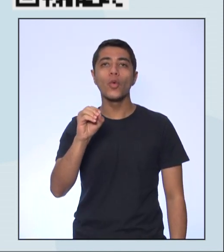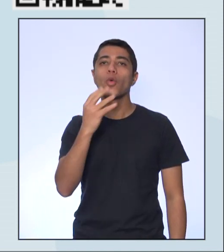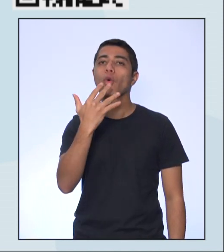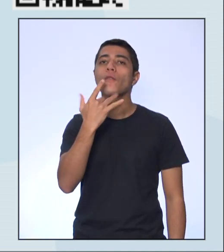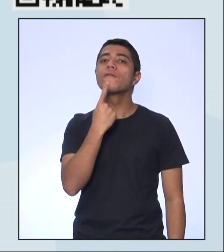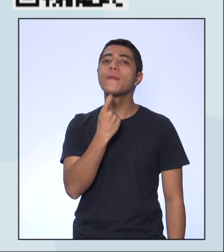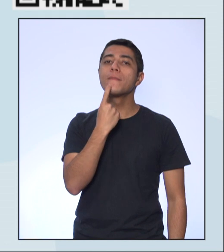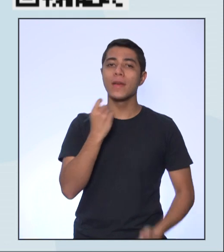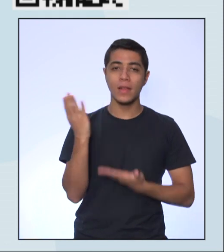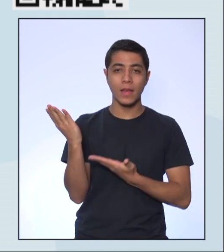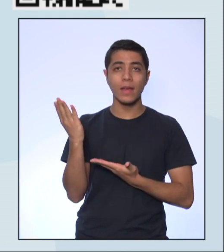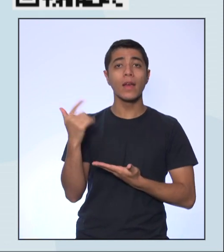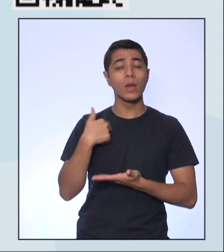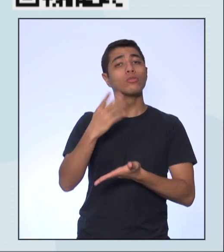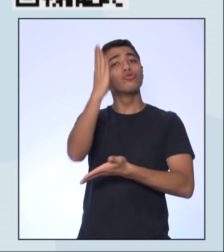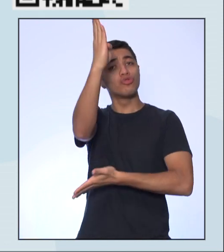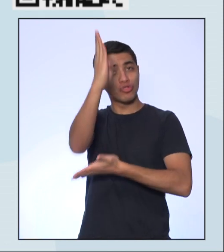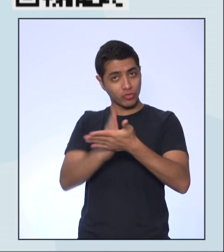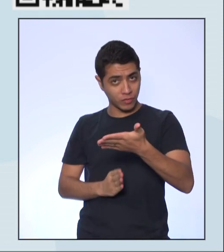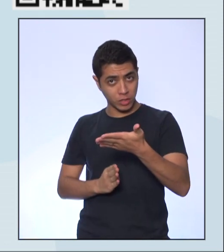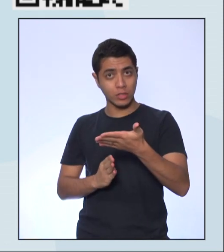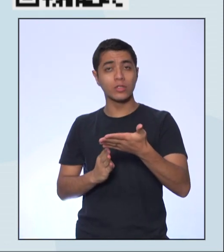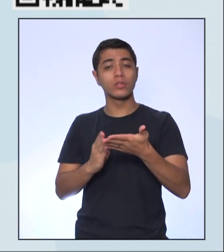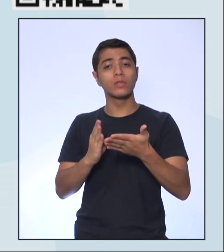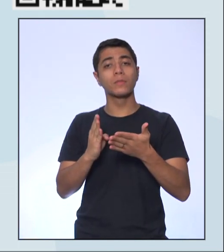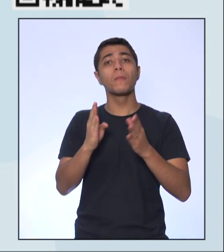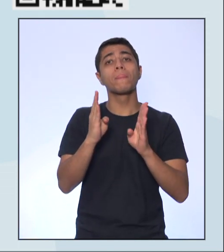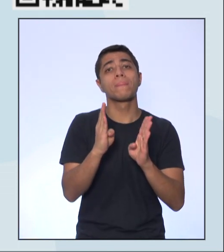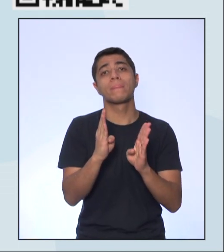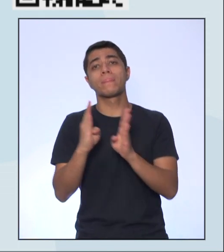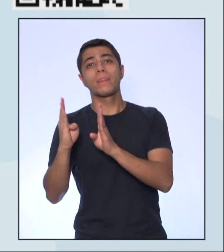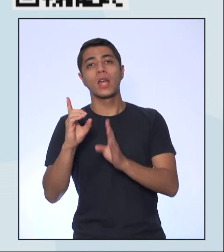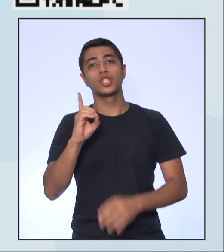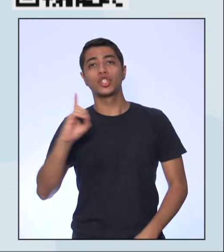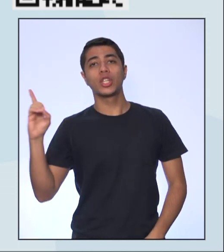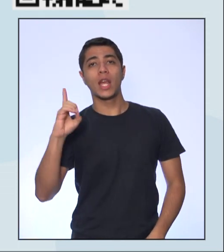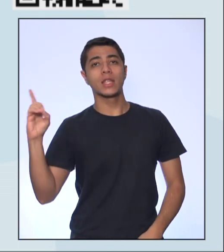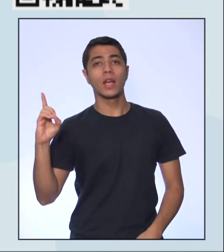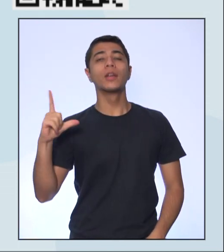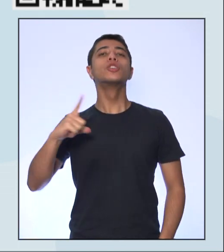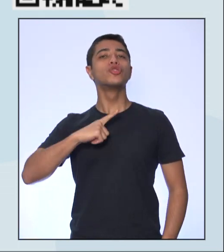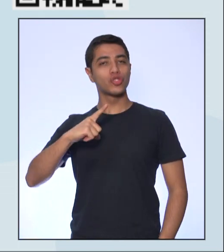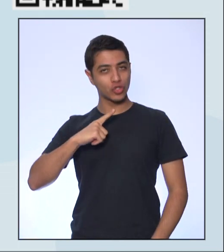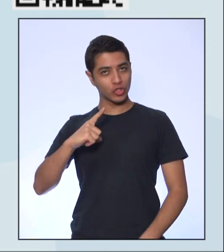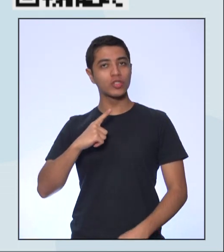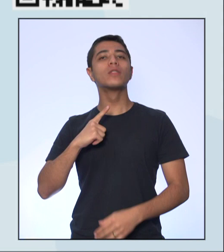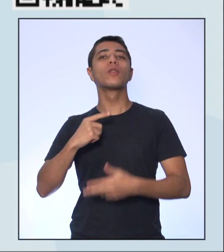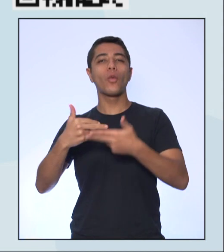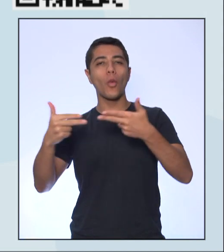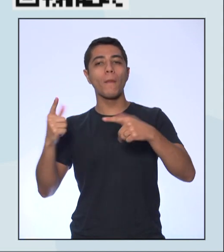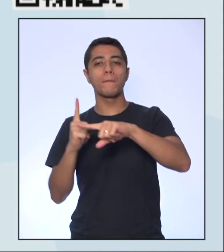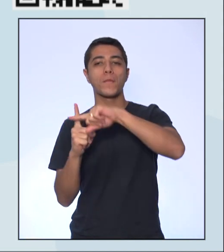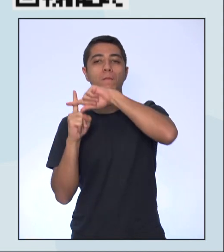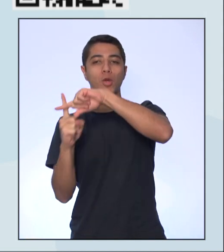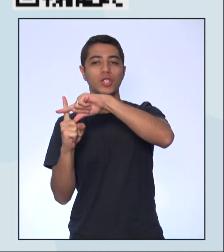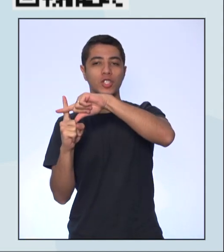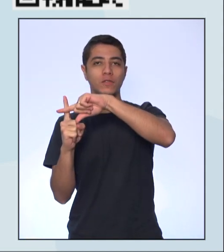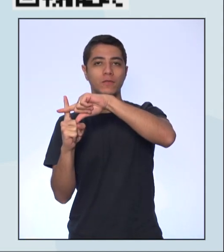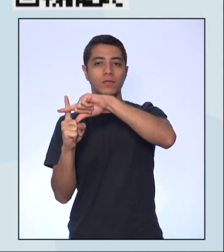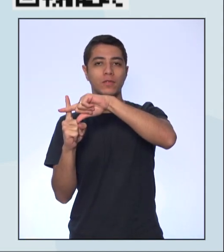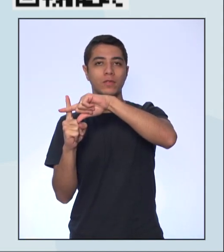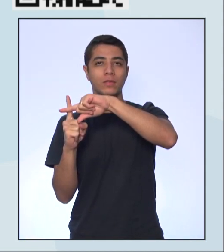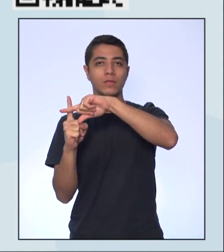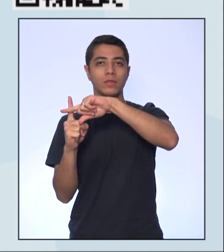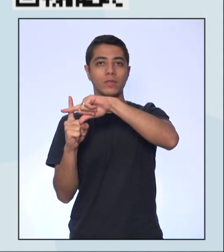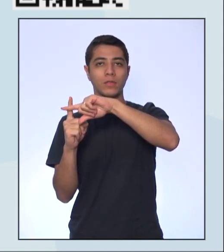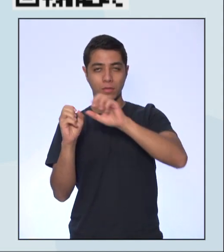e para a esquerda para minha direita eu voltei os valores positivos lembra um gráfico qualquer os valores da direita